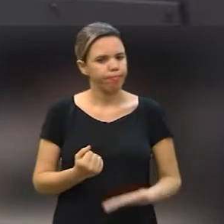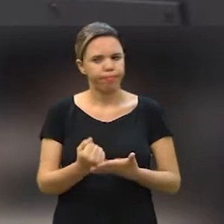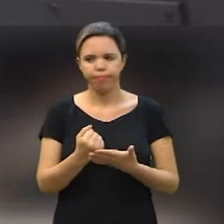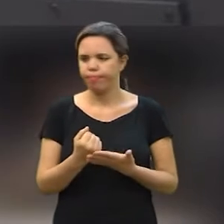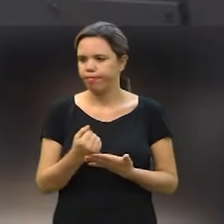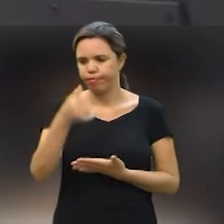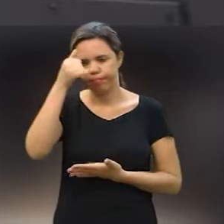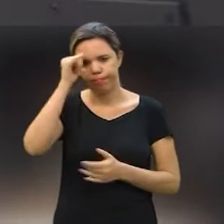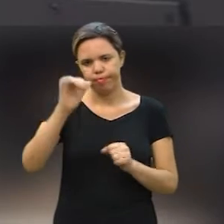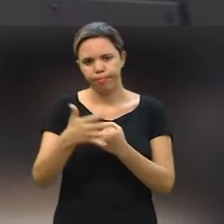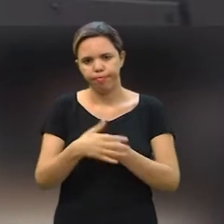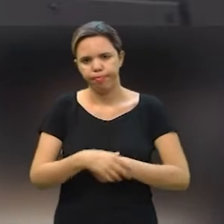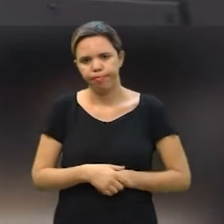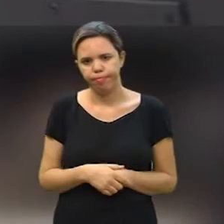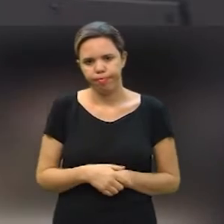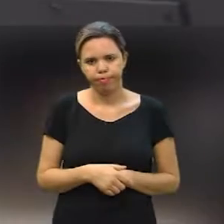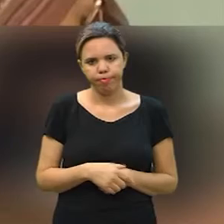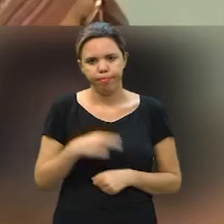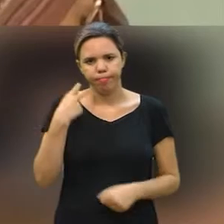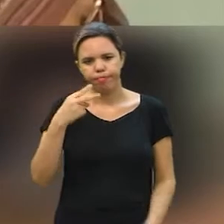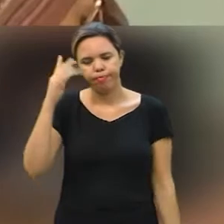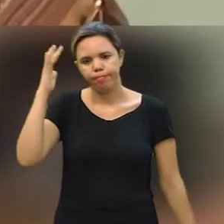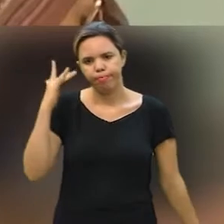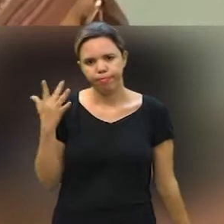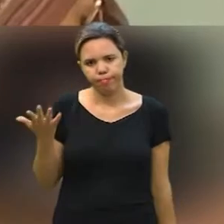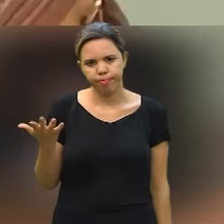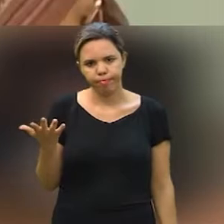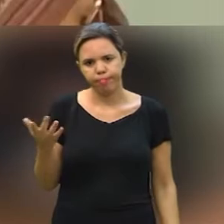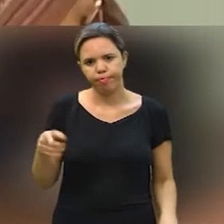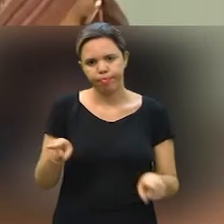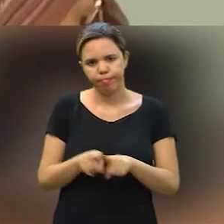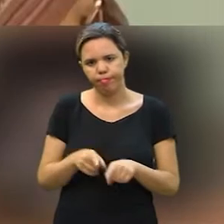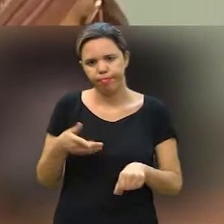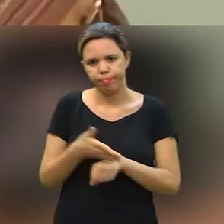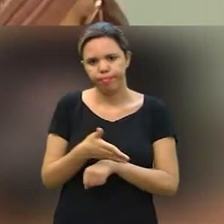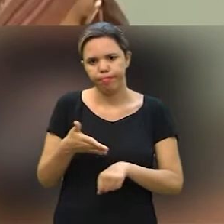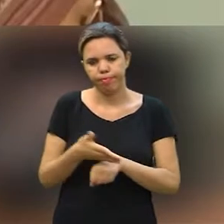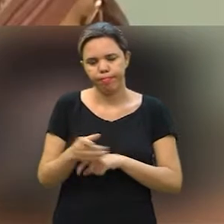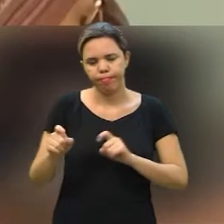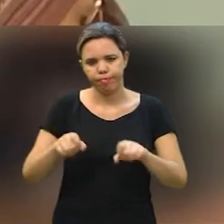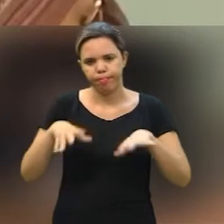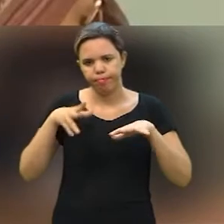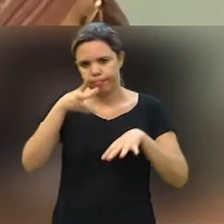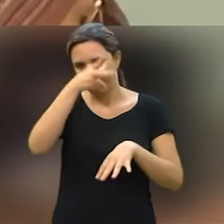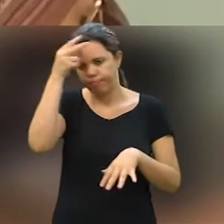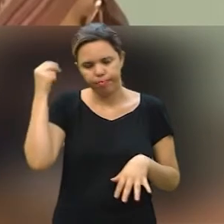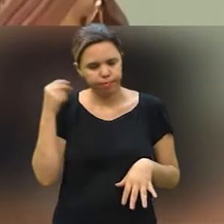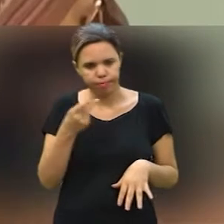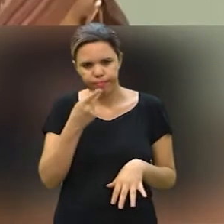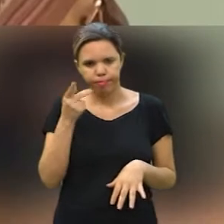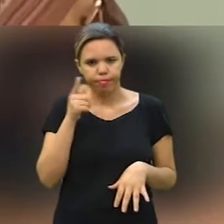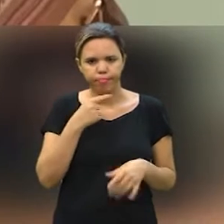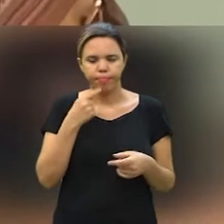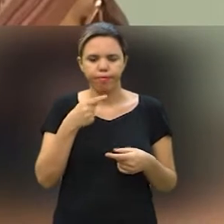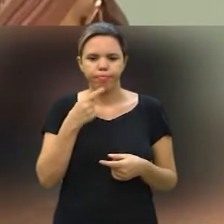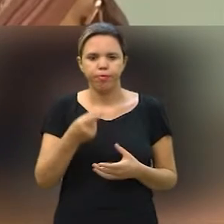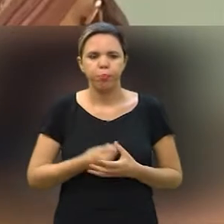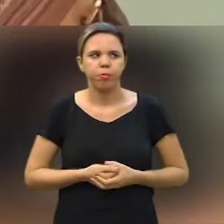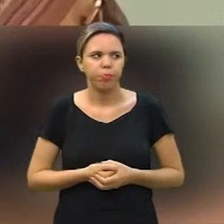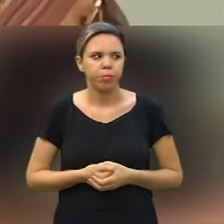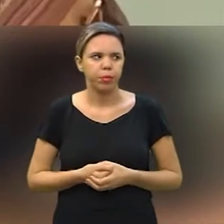União para ajudar aí no combate à pandemia. A vereadora Guida Calisto também participou da audiência pública e